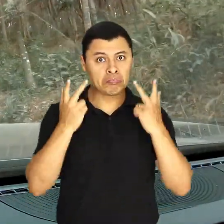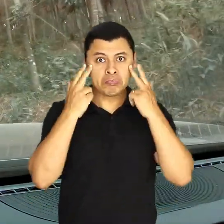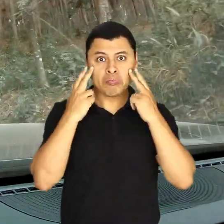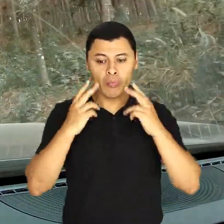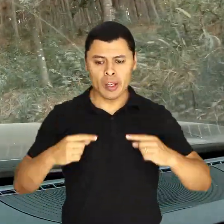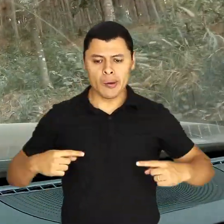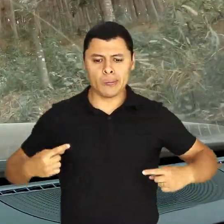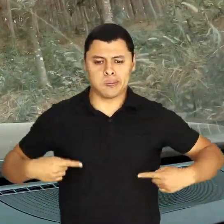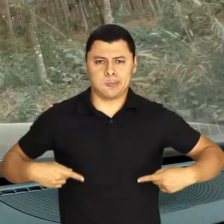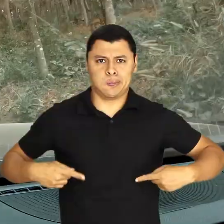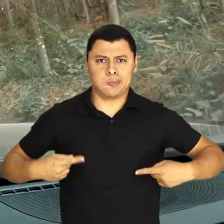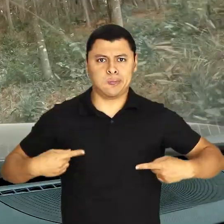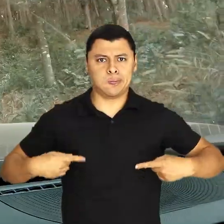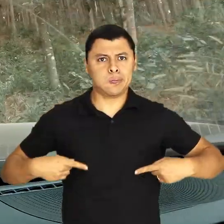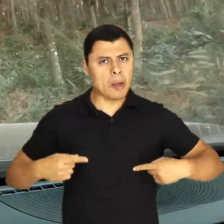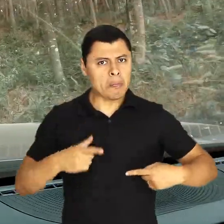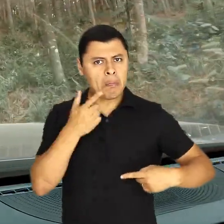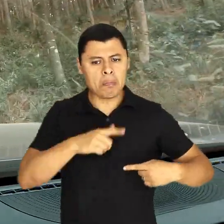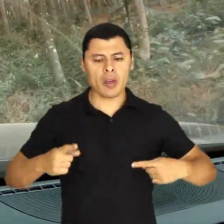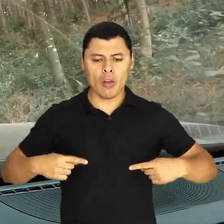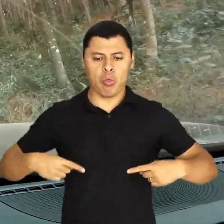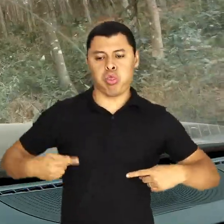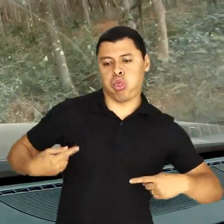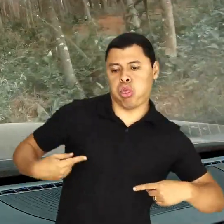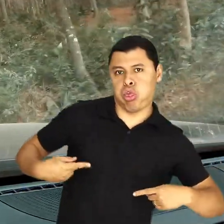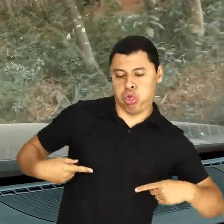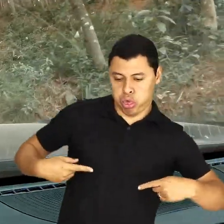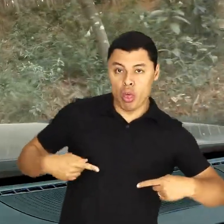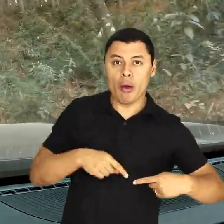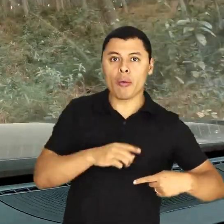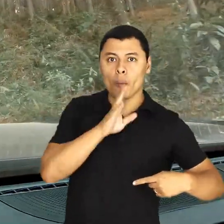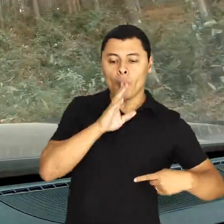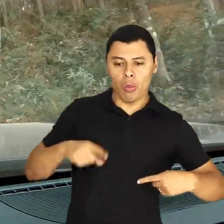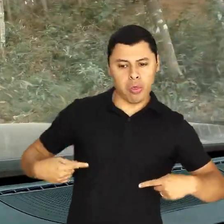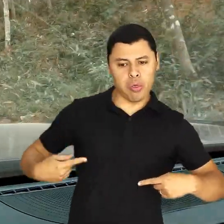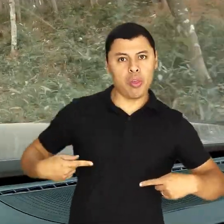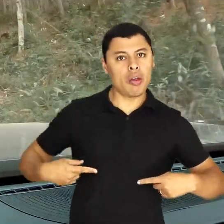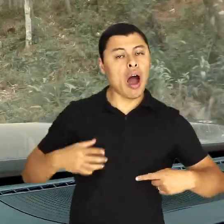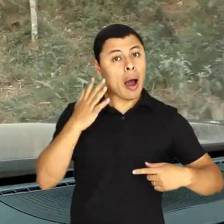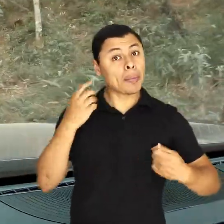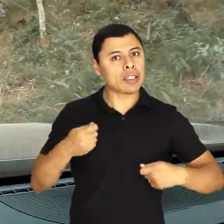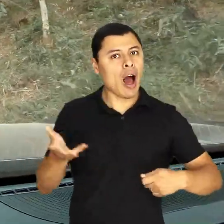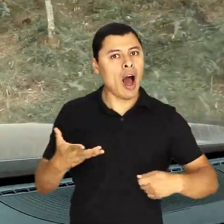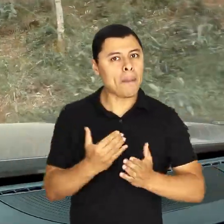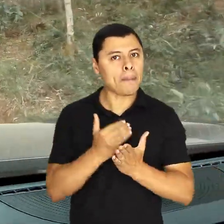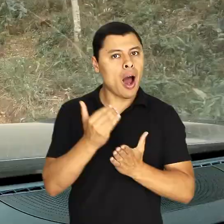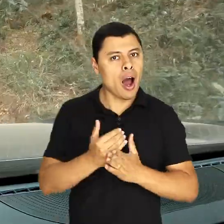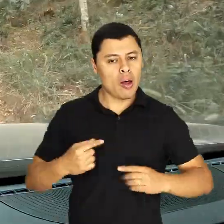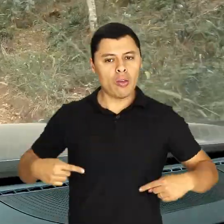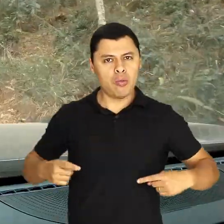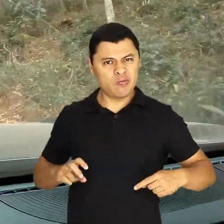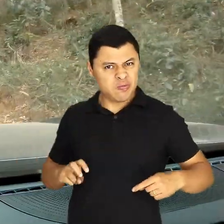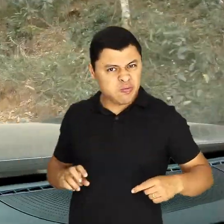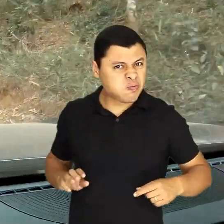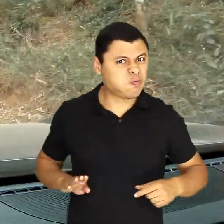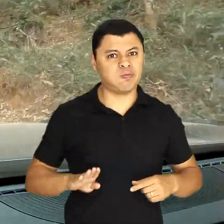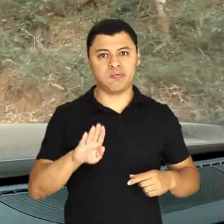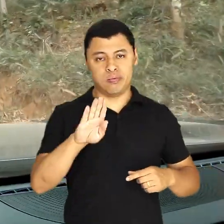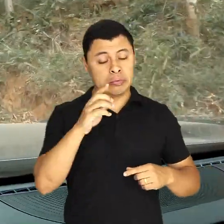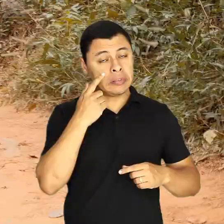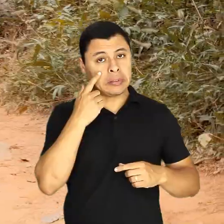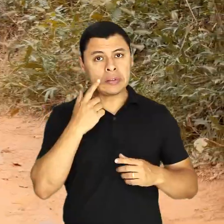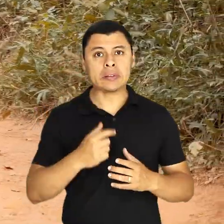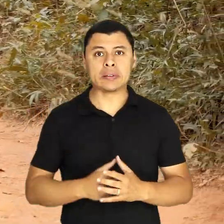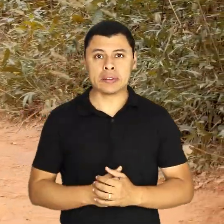Tá indo. Impressionante, cara. Esse negócio tá íngreme aqui. Tá indo. Lá no fim é